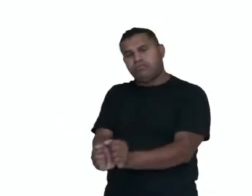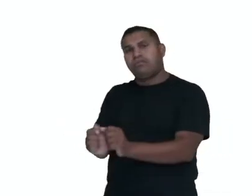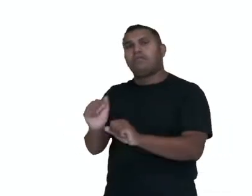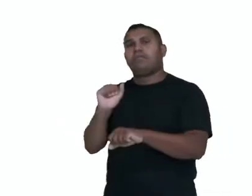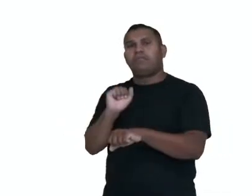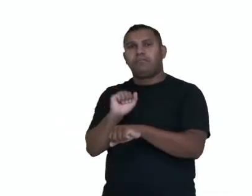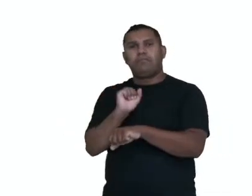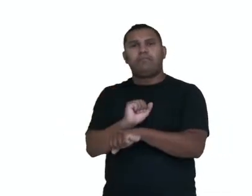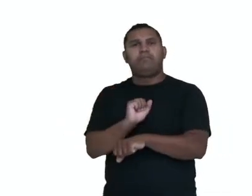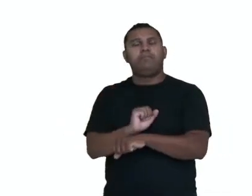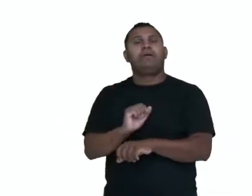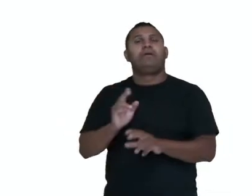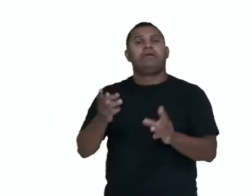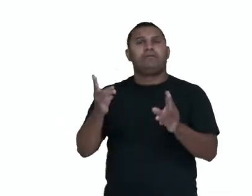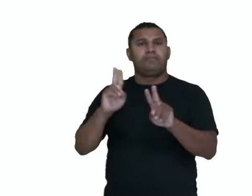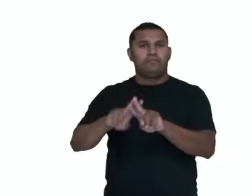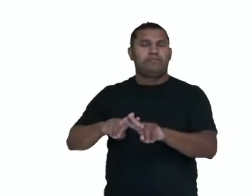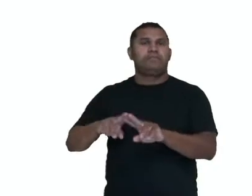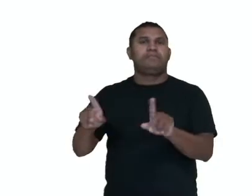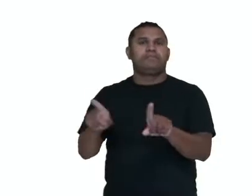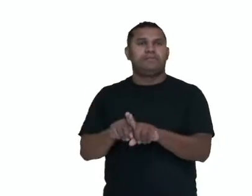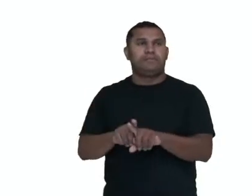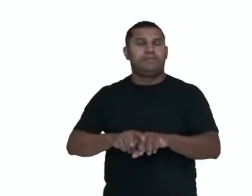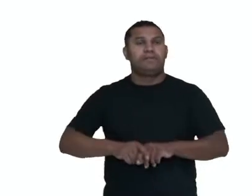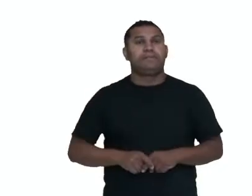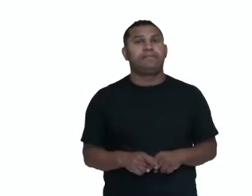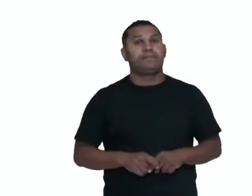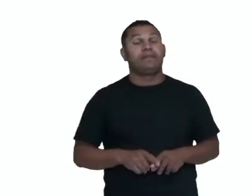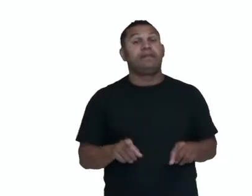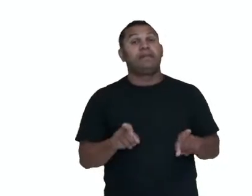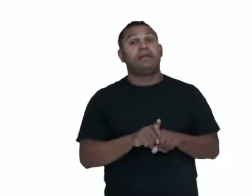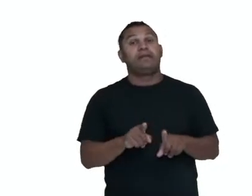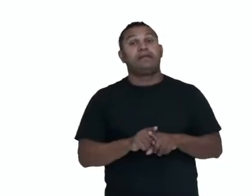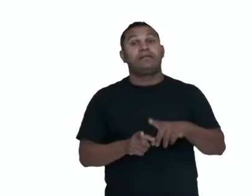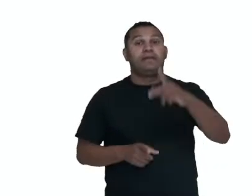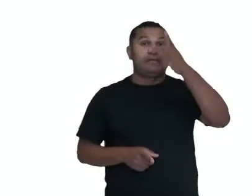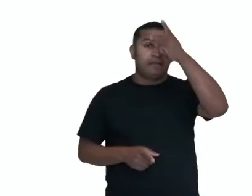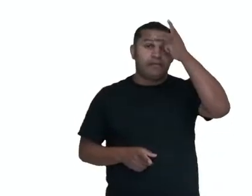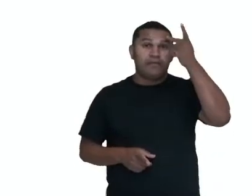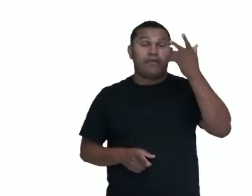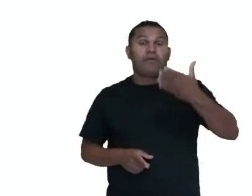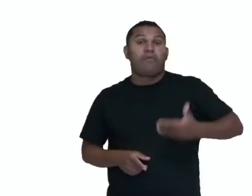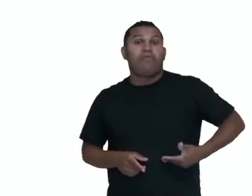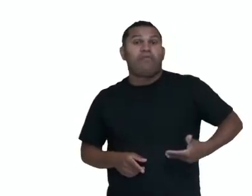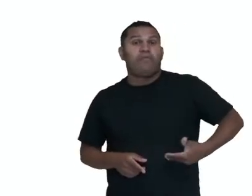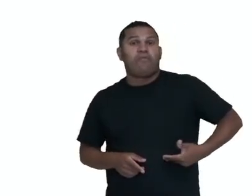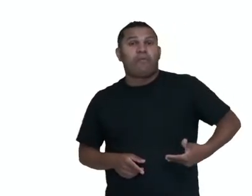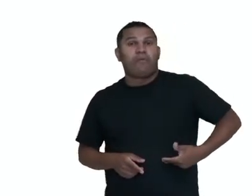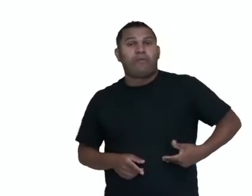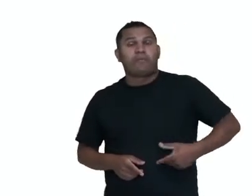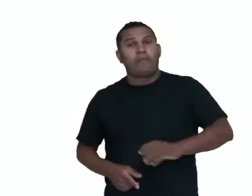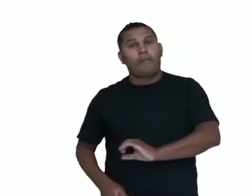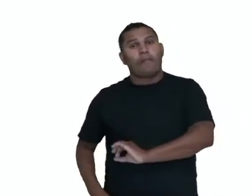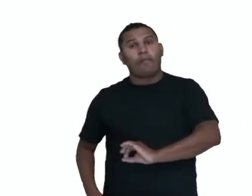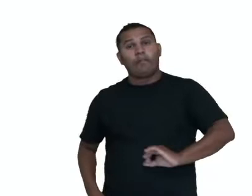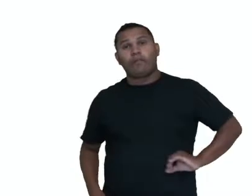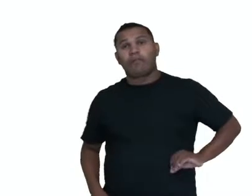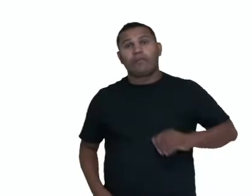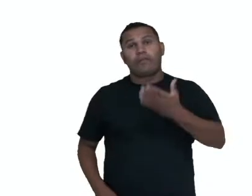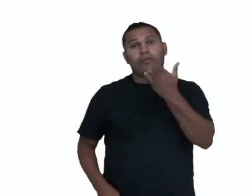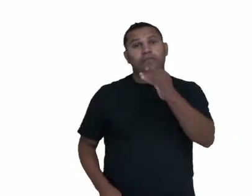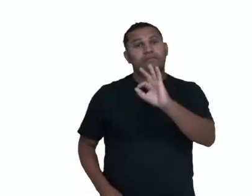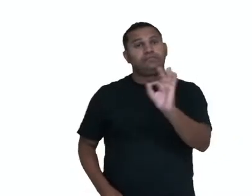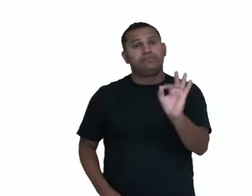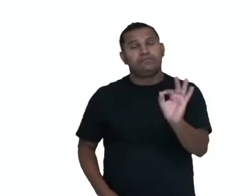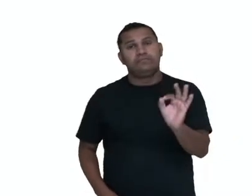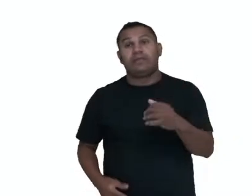fome, pessoas que se ofereciam como escravo em troca de alimentos. A penhora humana, né, como garantia de